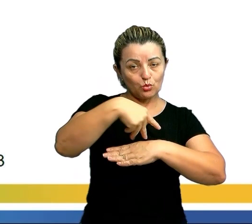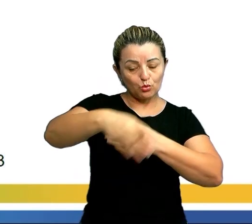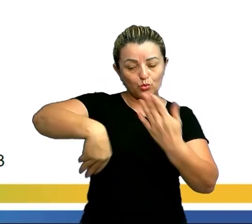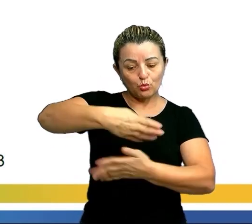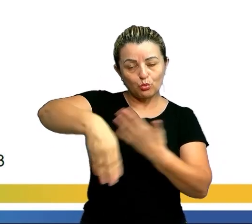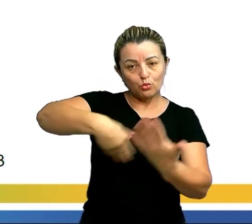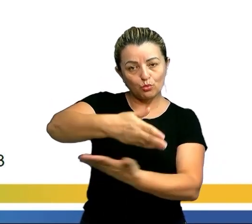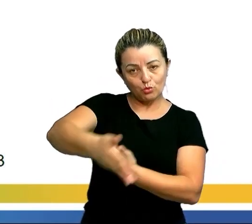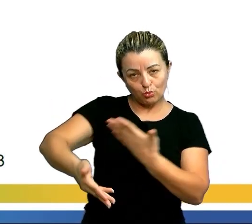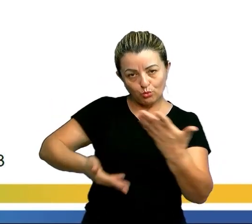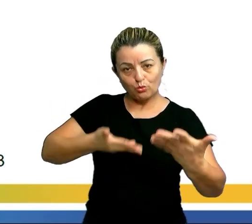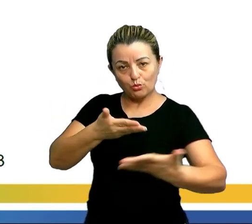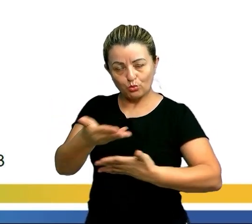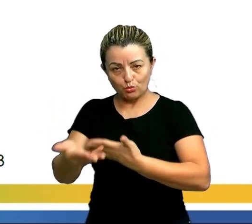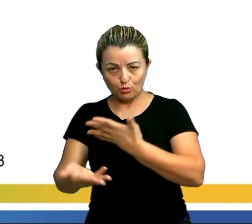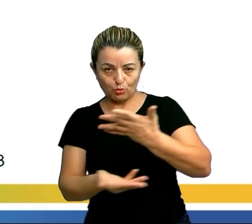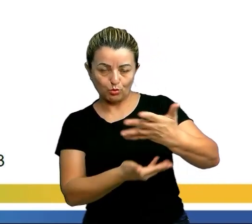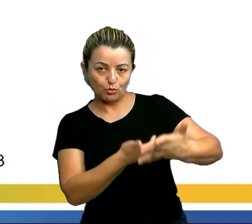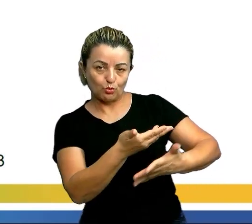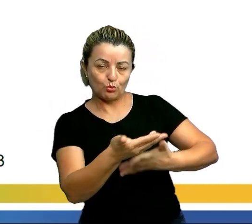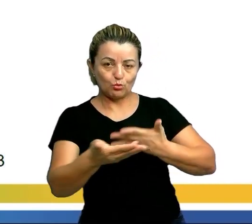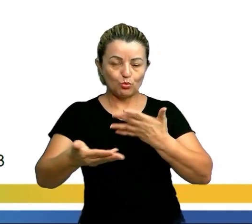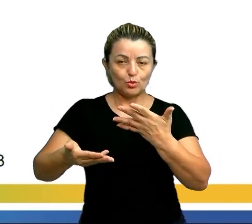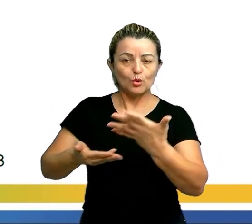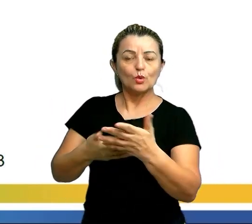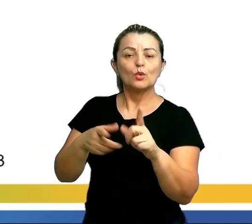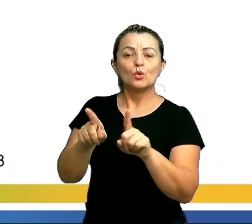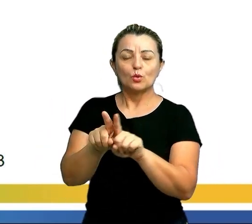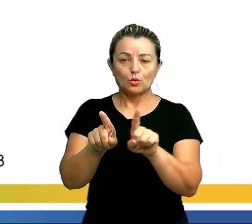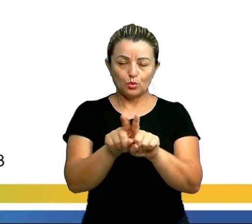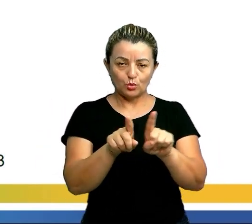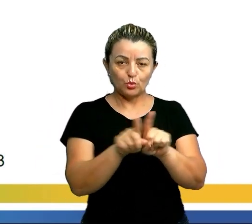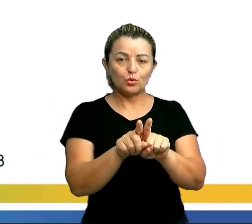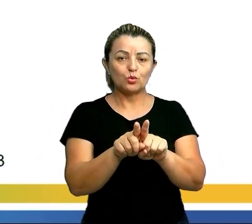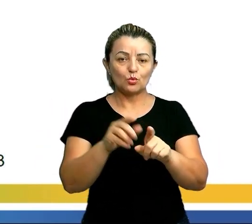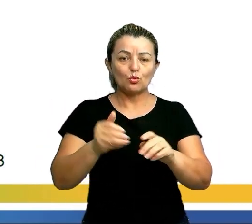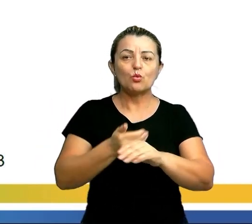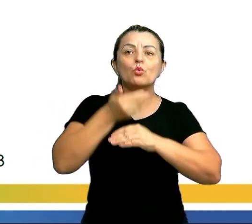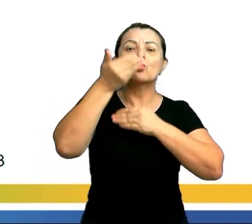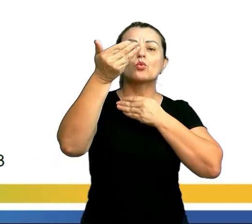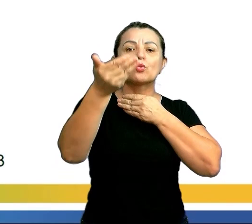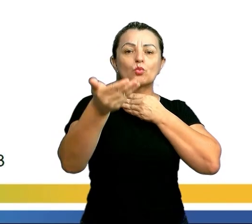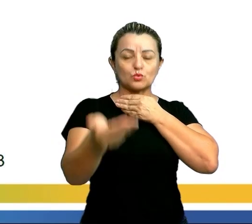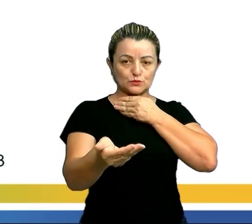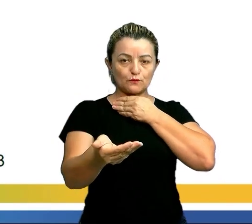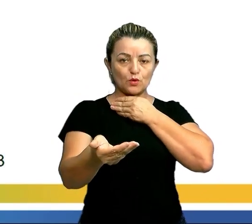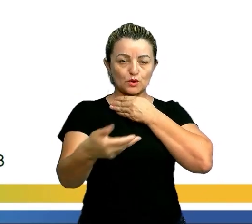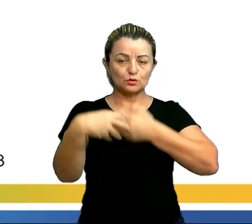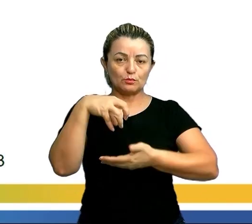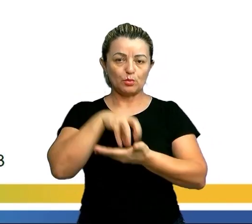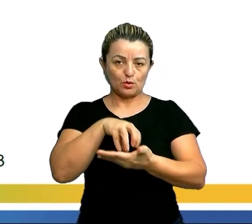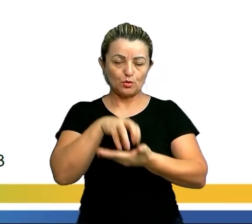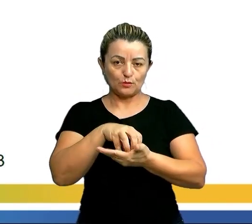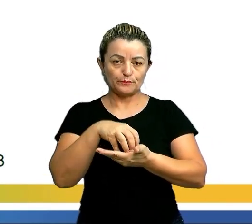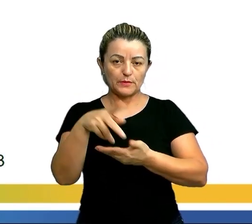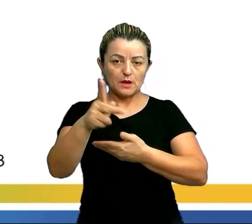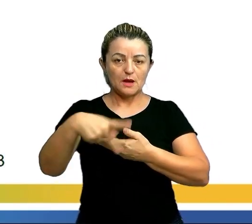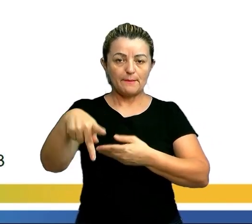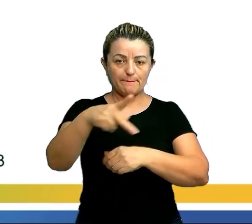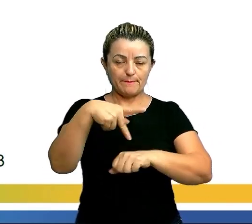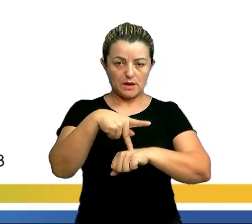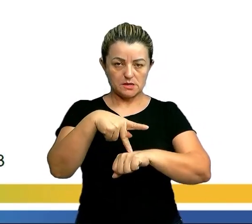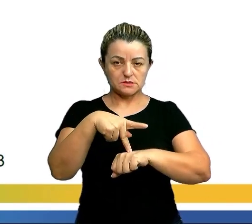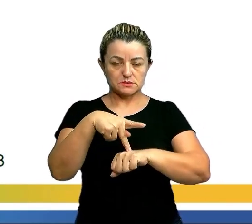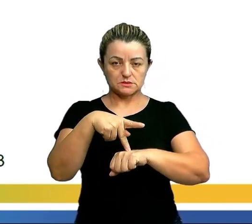comerciais entre si, mas eles também fazem trocas comerciais com países de fora do bloco. E esses países de fora do